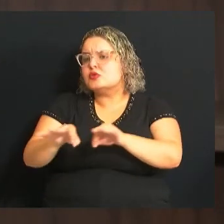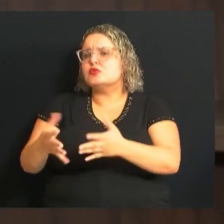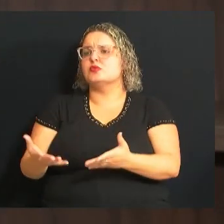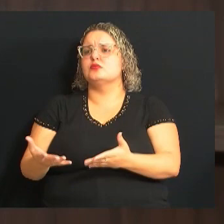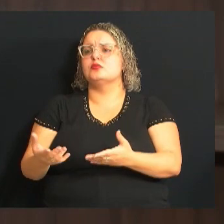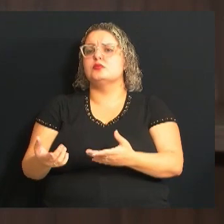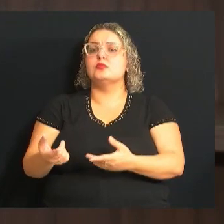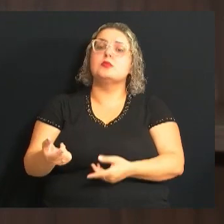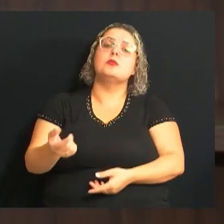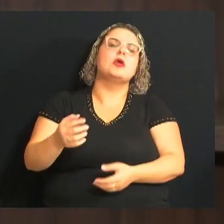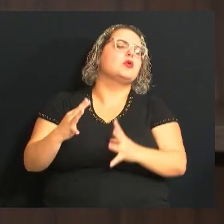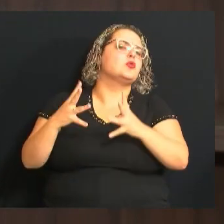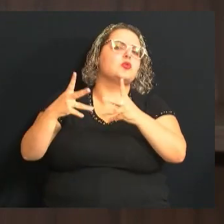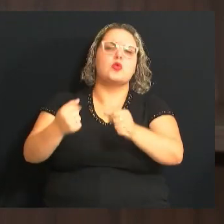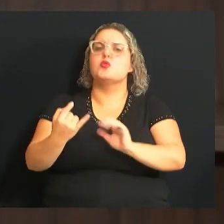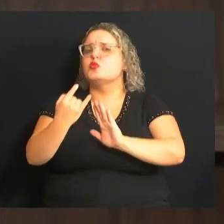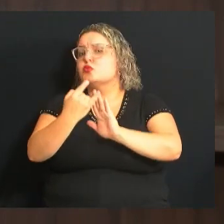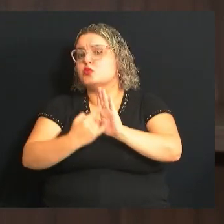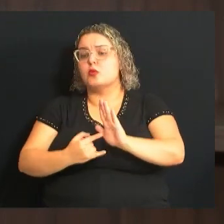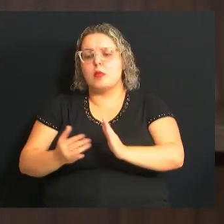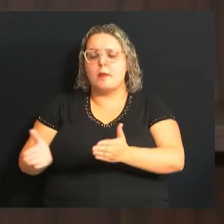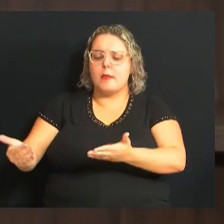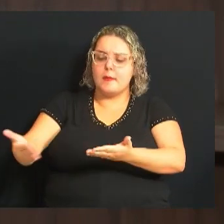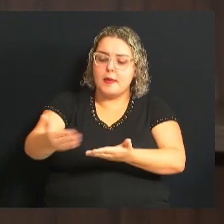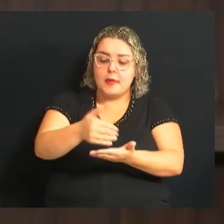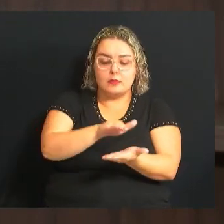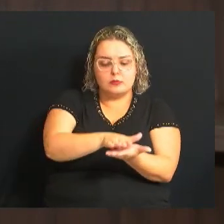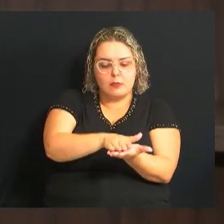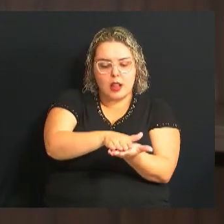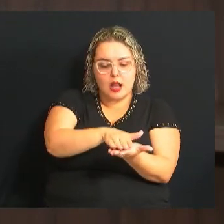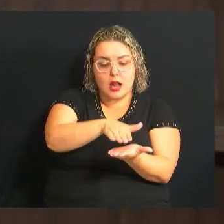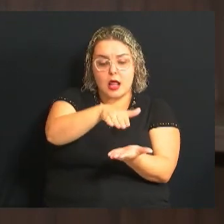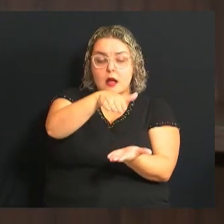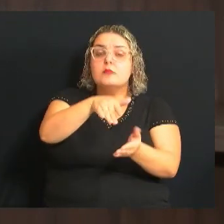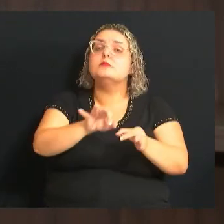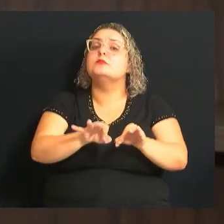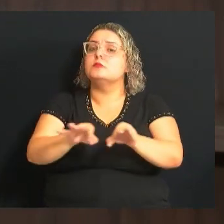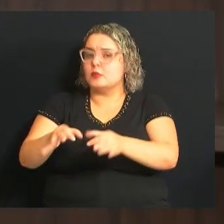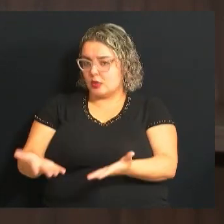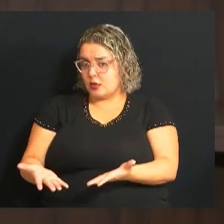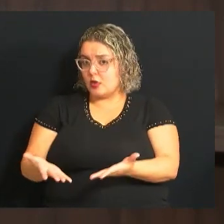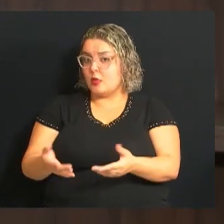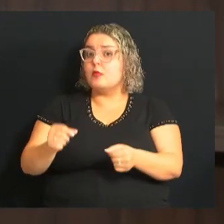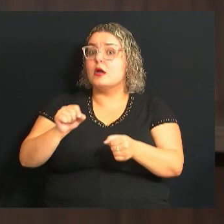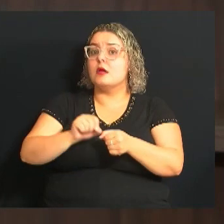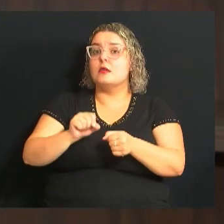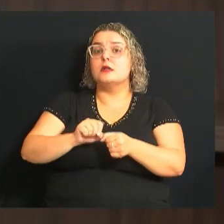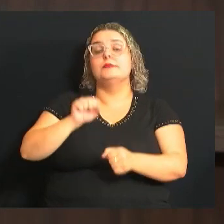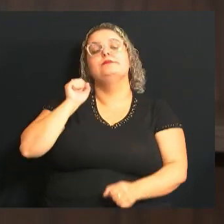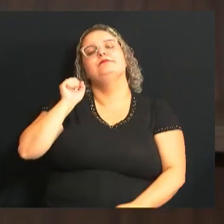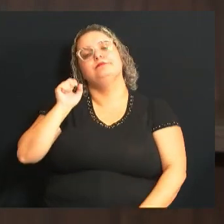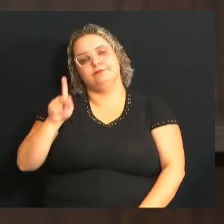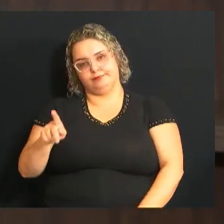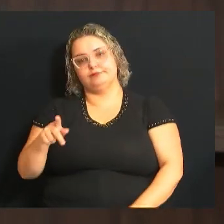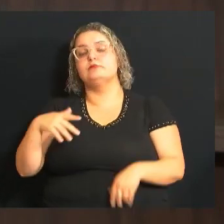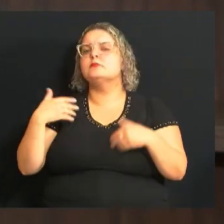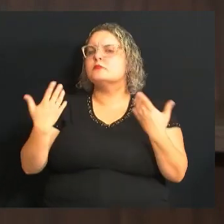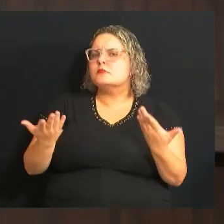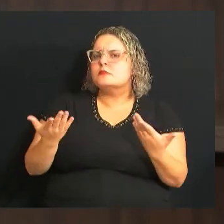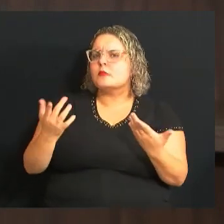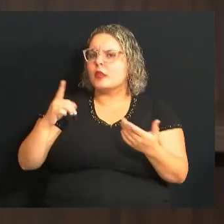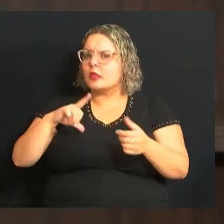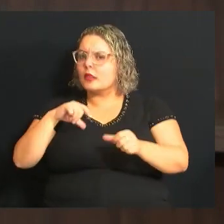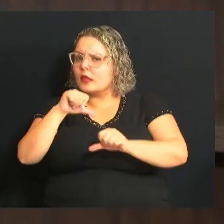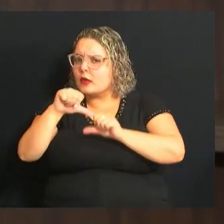juntar seus documentos, juntar seus papéis para se organizar, para fazer sua aposentadoria. Será que tem